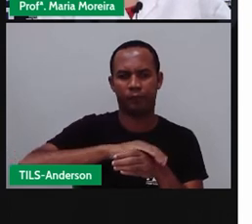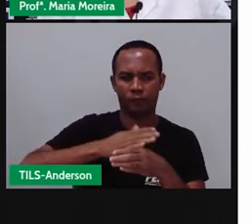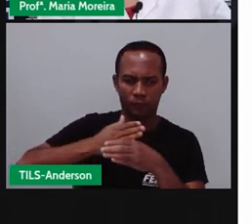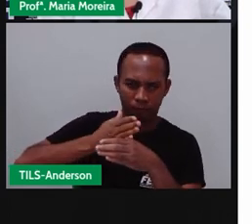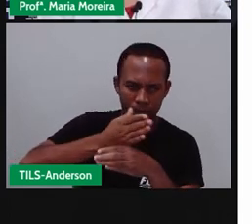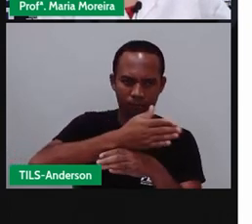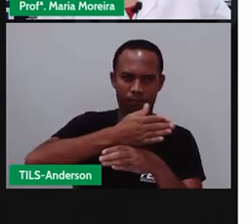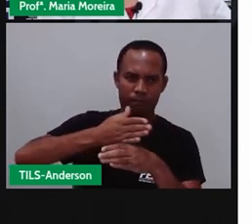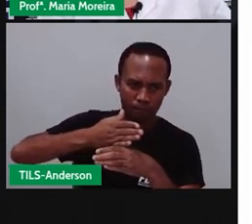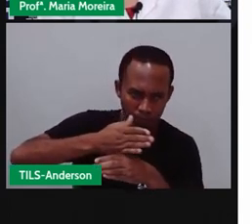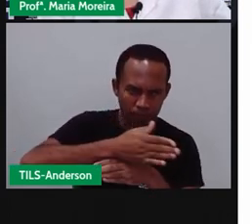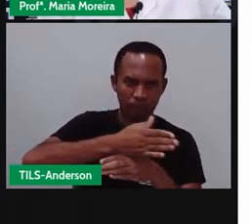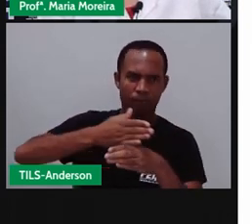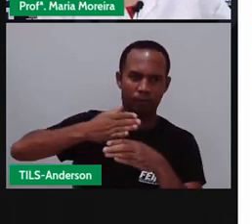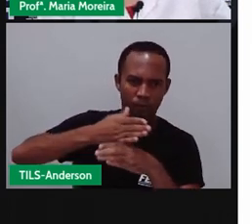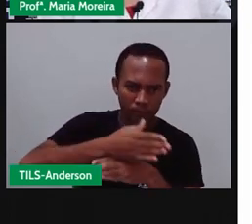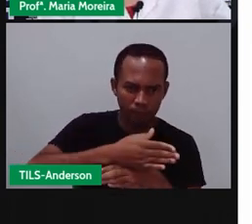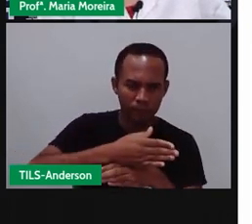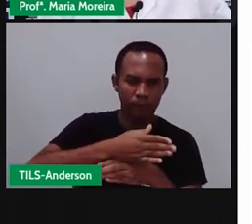carpinteiro,